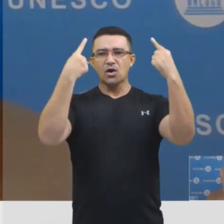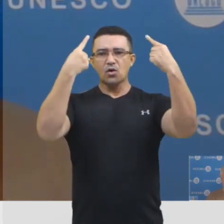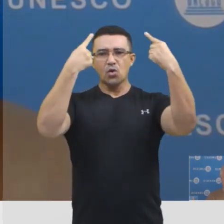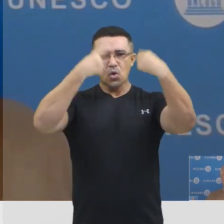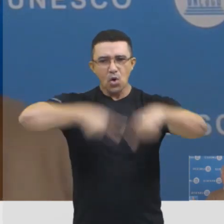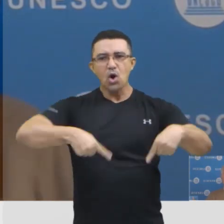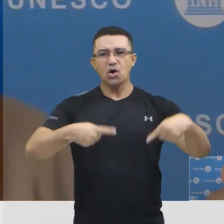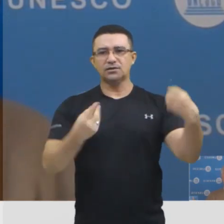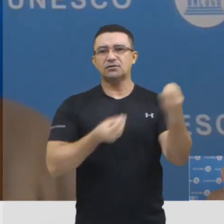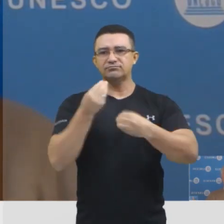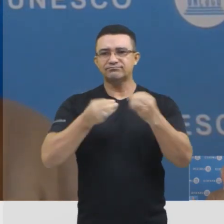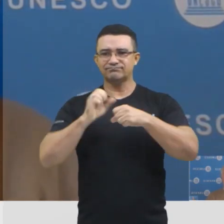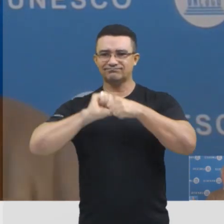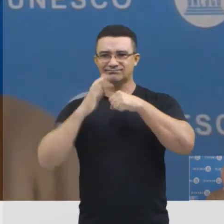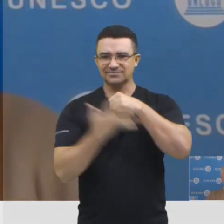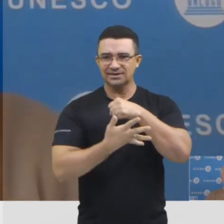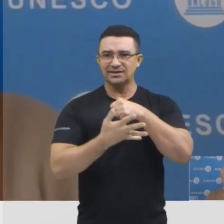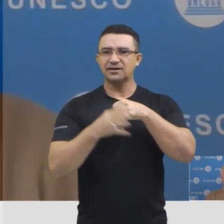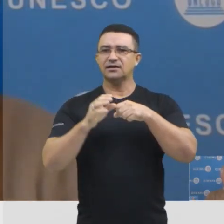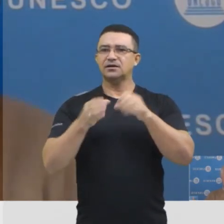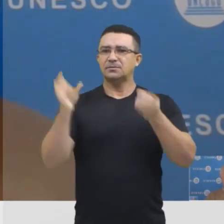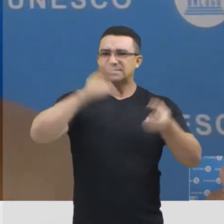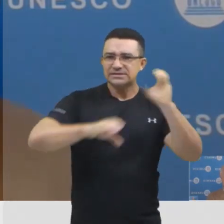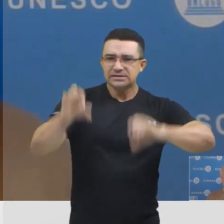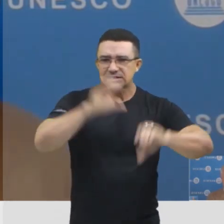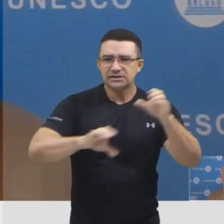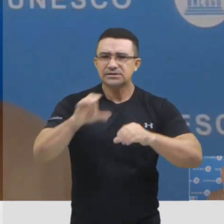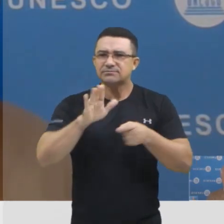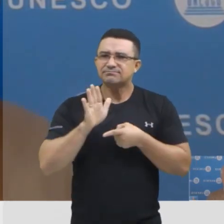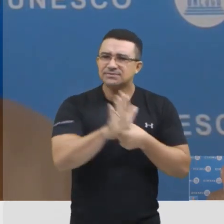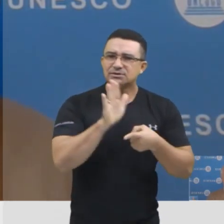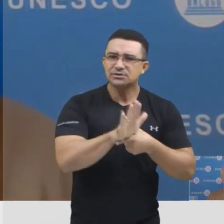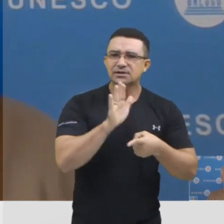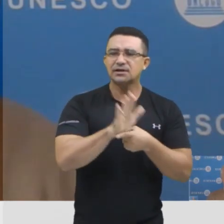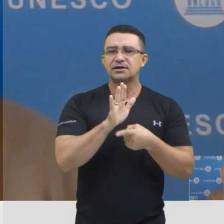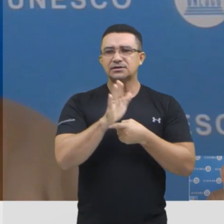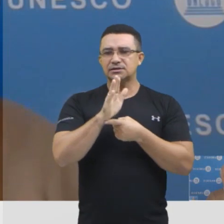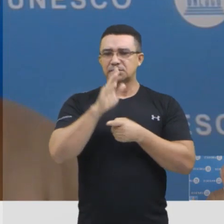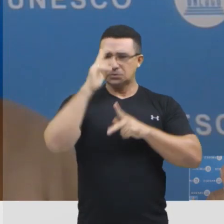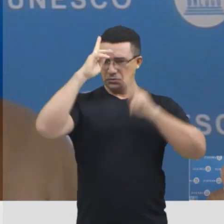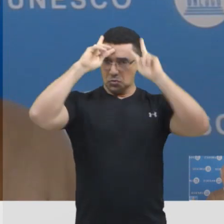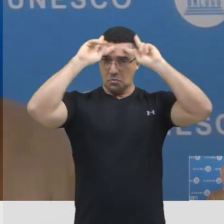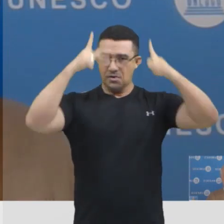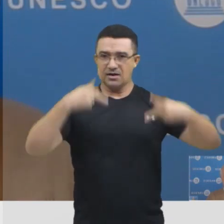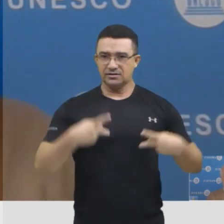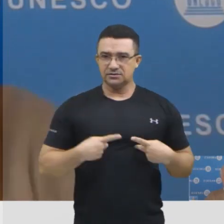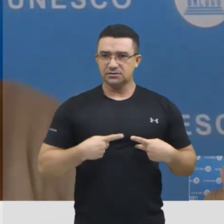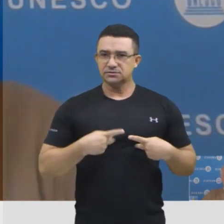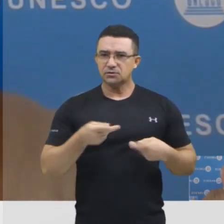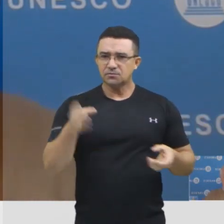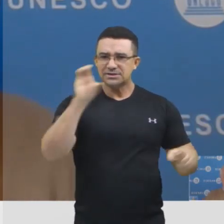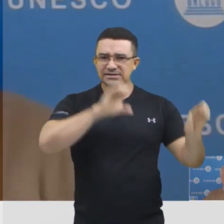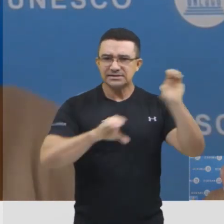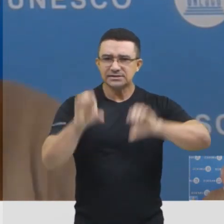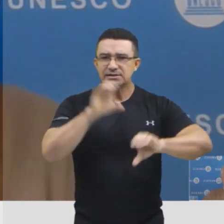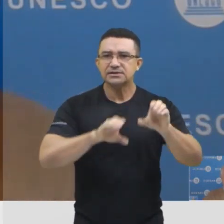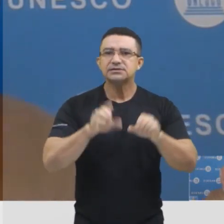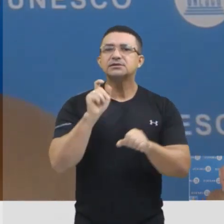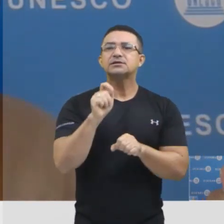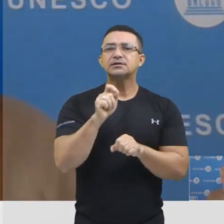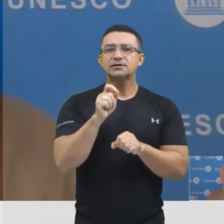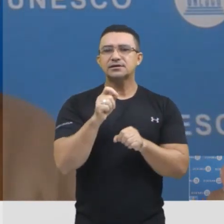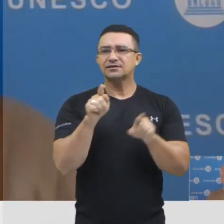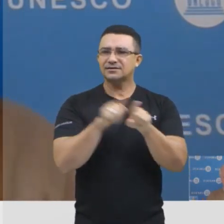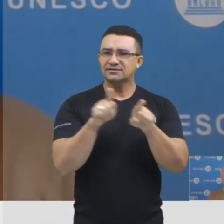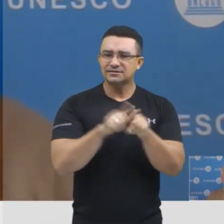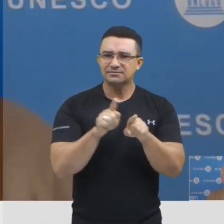ciência aberta, uma ciência ao serviço do bem comum da humanidade, uma ciência que hoje mobiliza milhares,